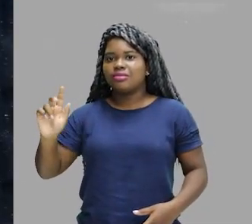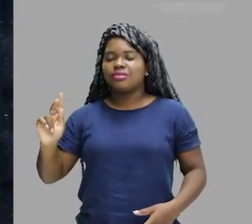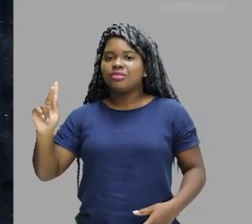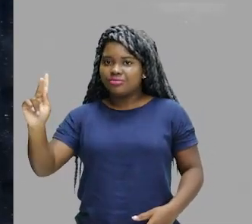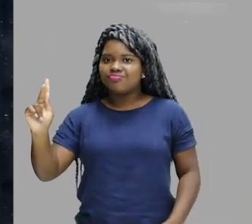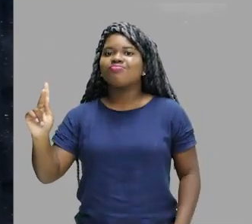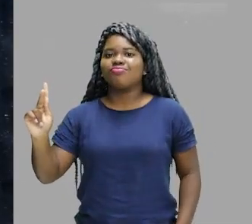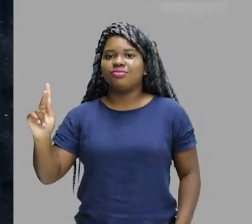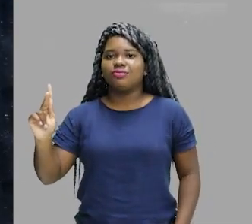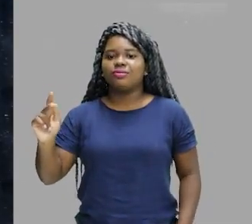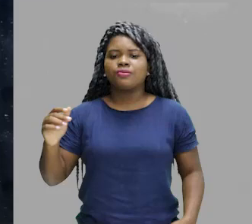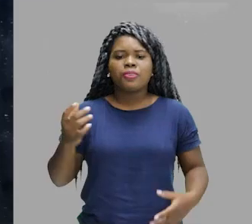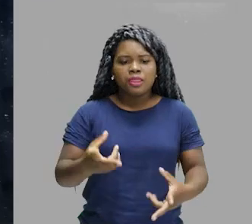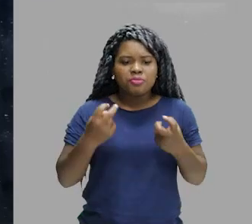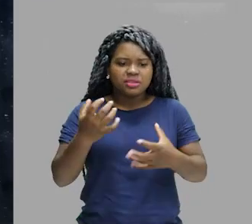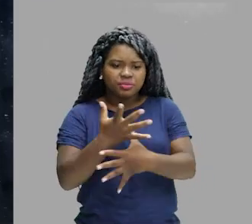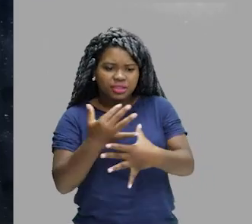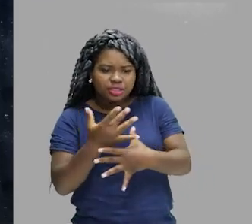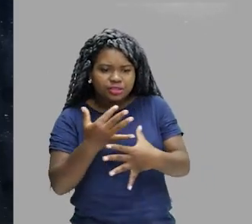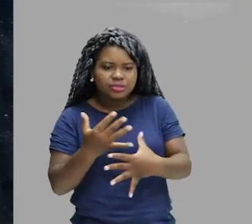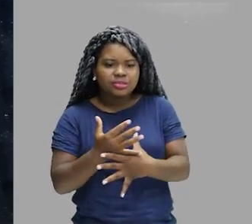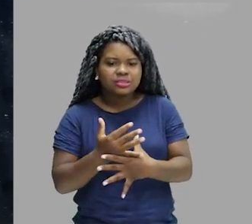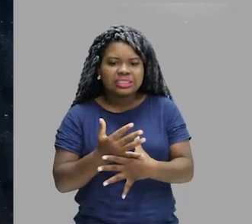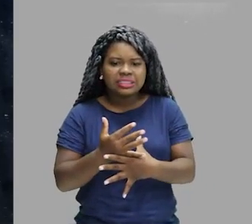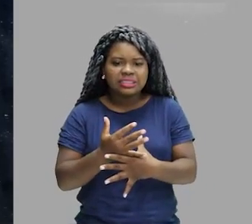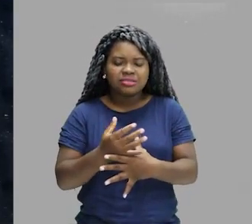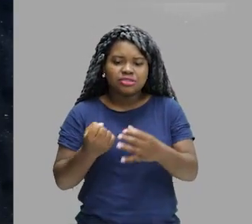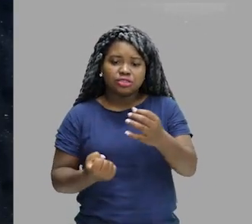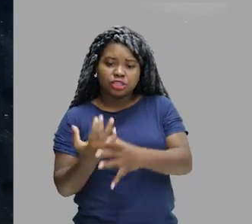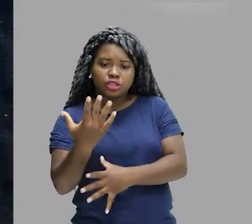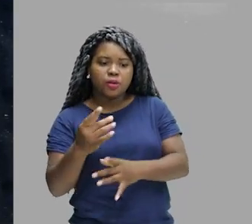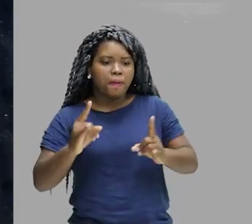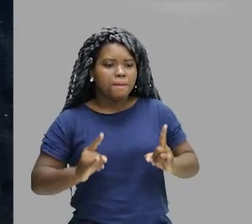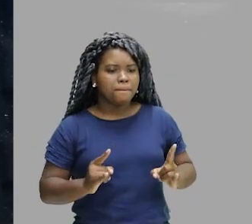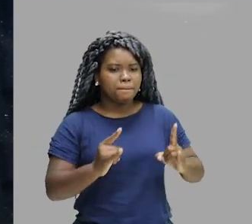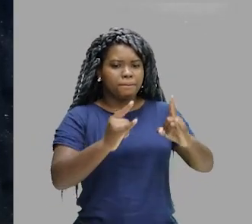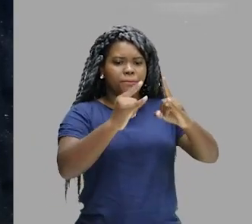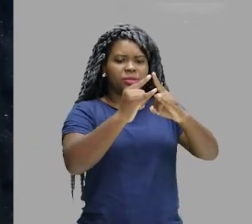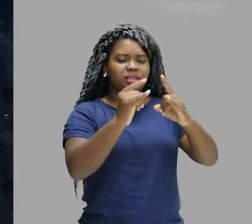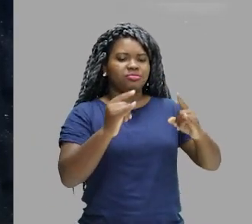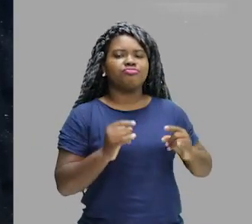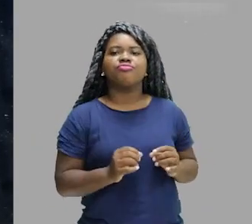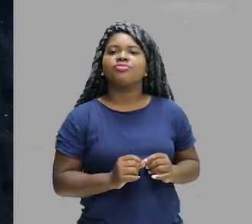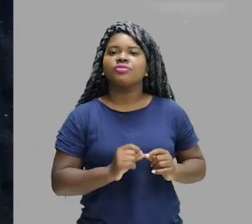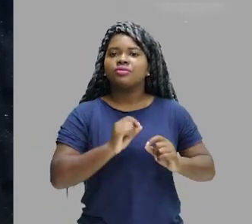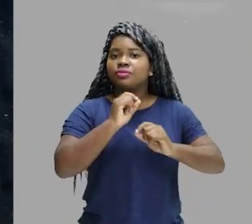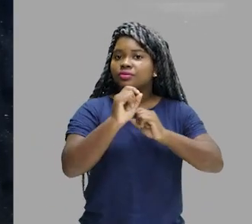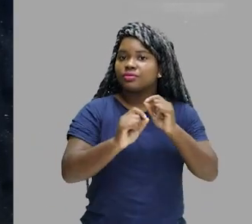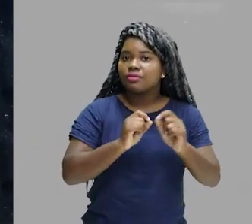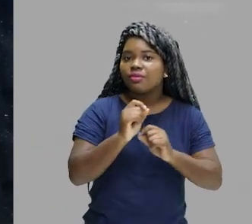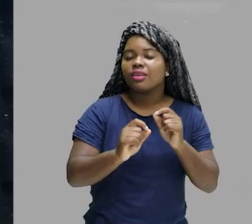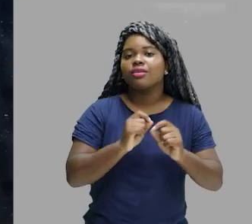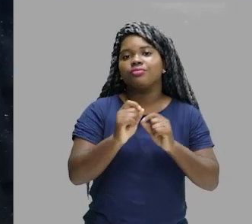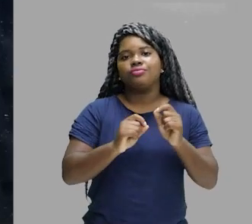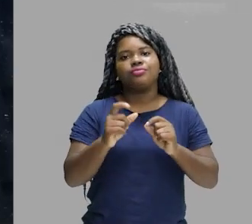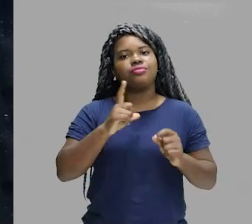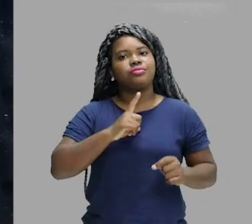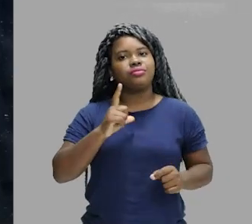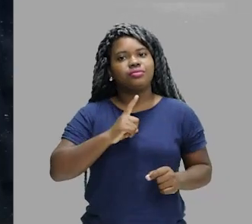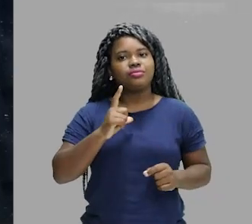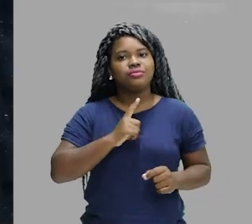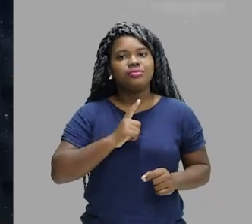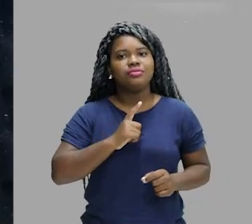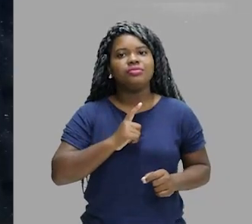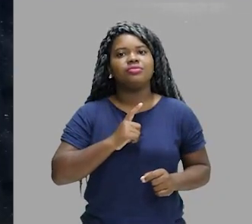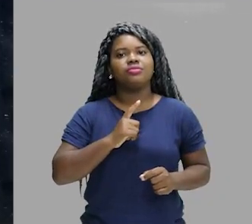a perceber que a cidade em si começou a construir prédios. O que é um prédio, professor? Uma casa em cima de outra casa, em cima de outra casa, em cima de outra casa. Você tem uma